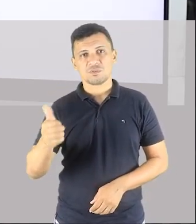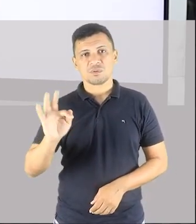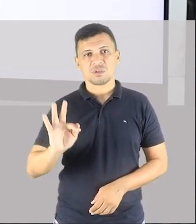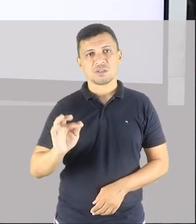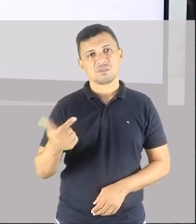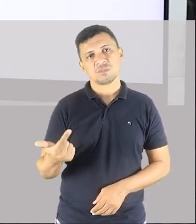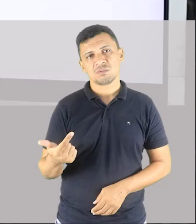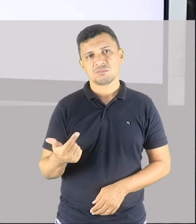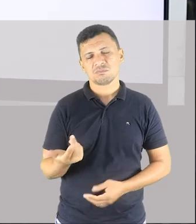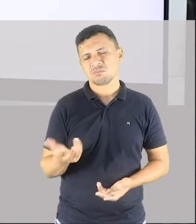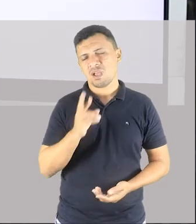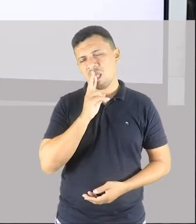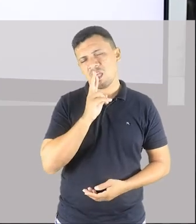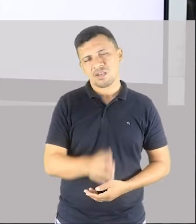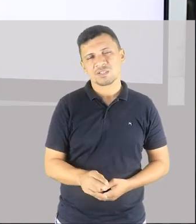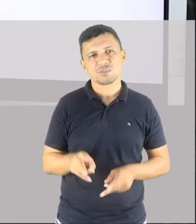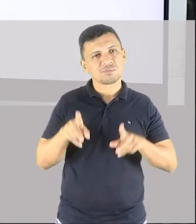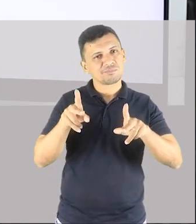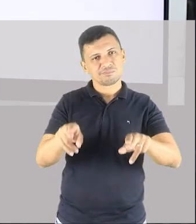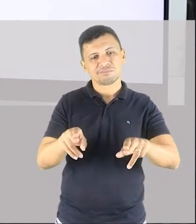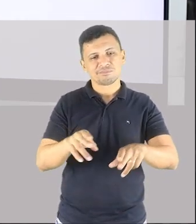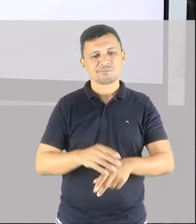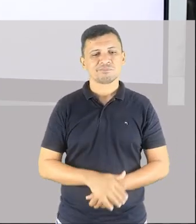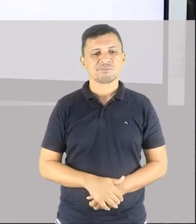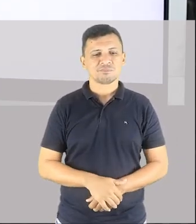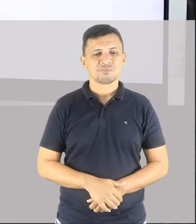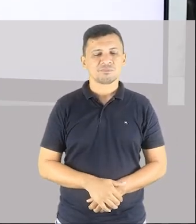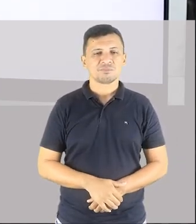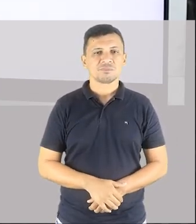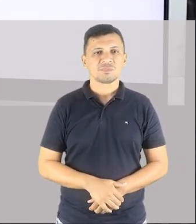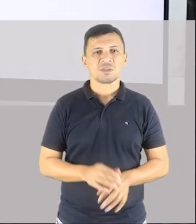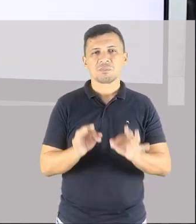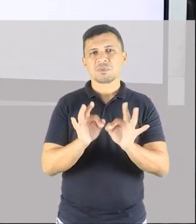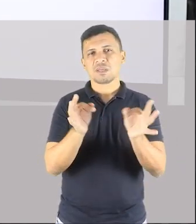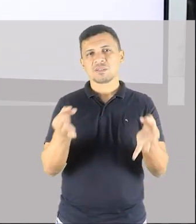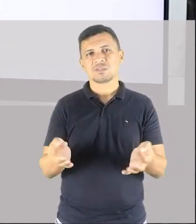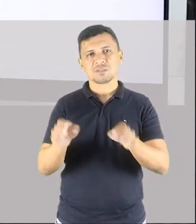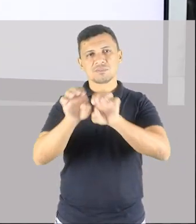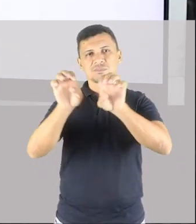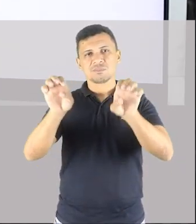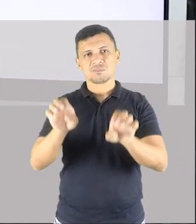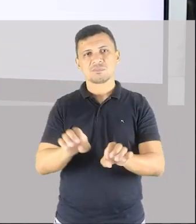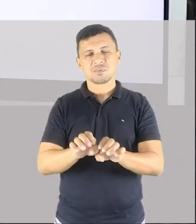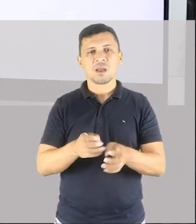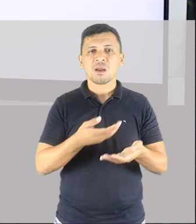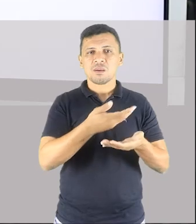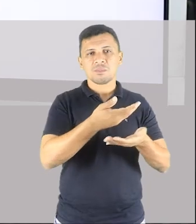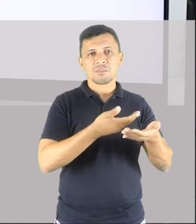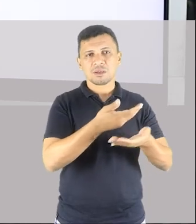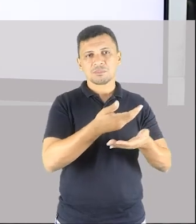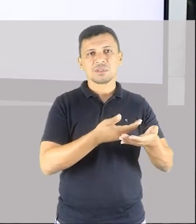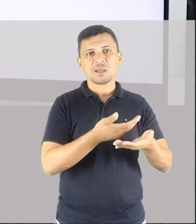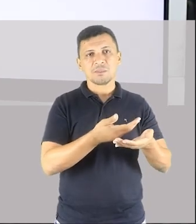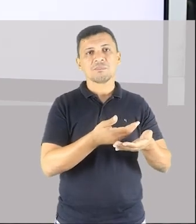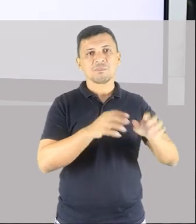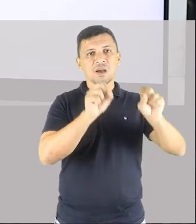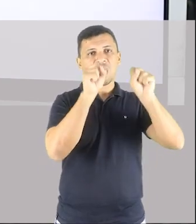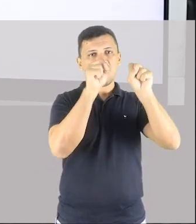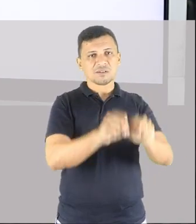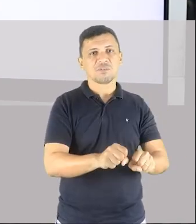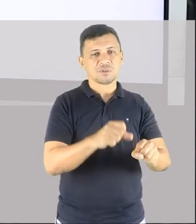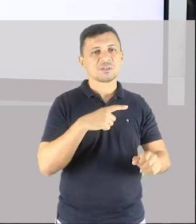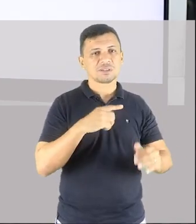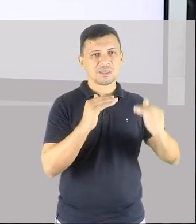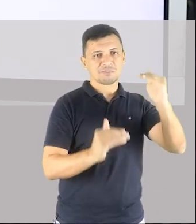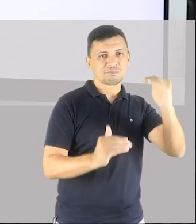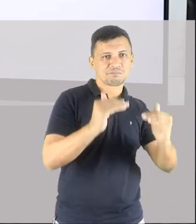vai dar na mesma. Tá legal? Então essa é a equação bem simples para a gente aplicar nas alavancas que estão em